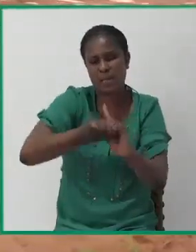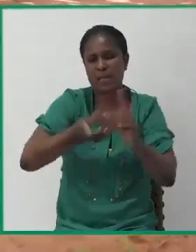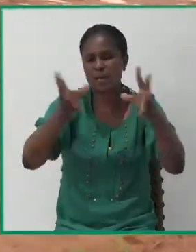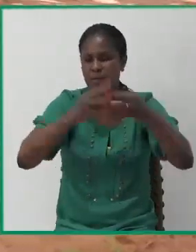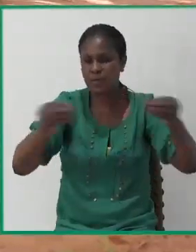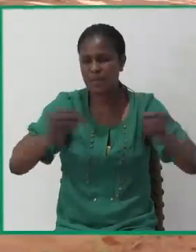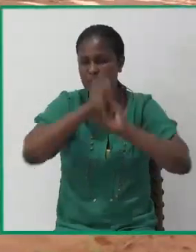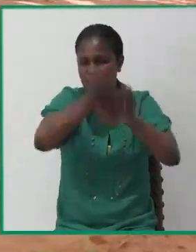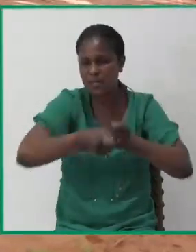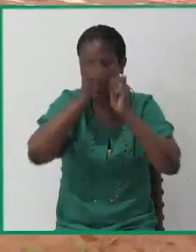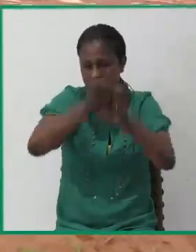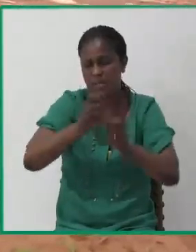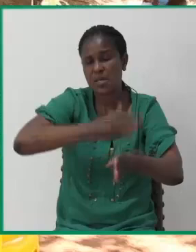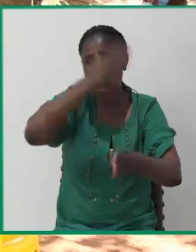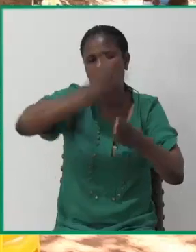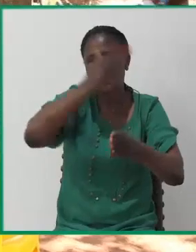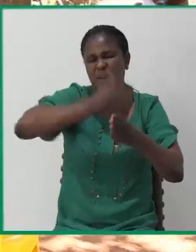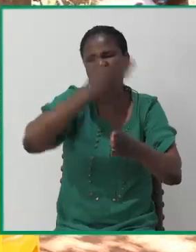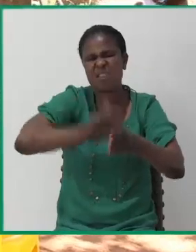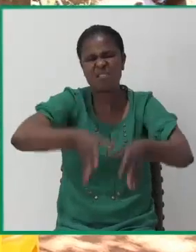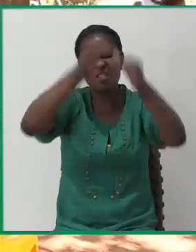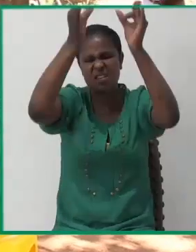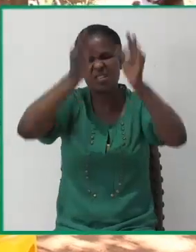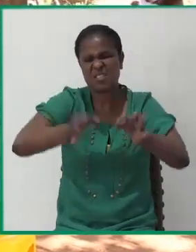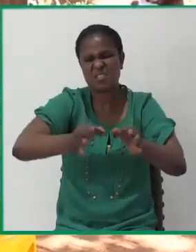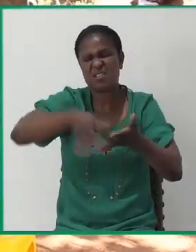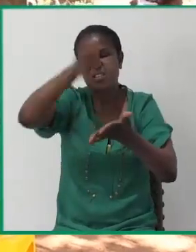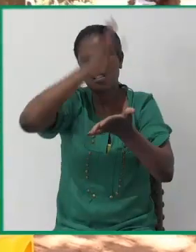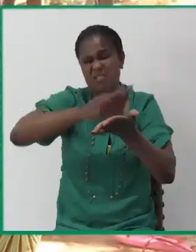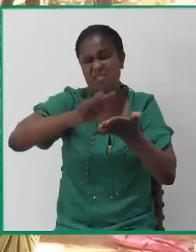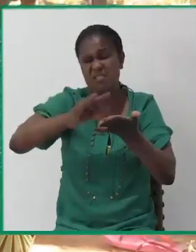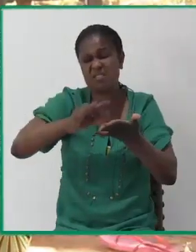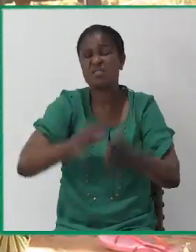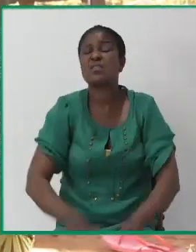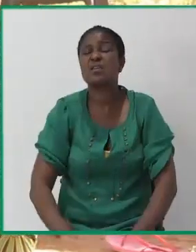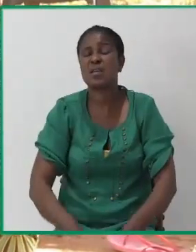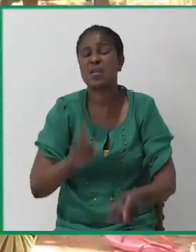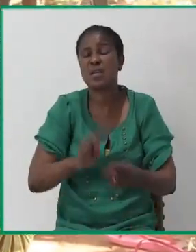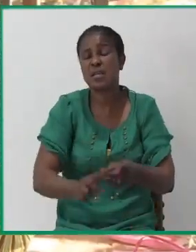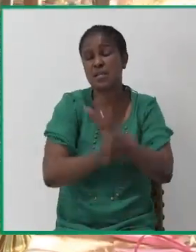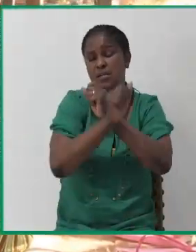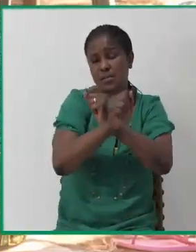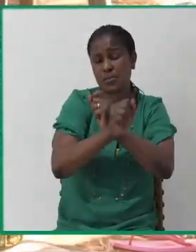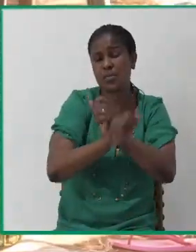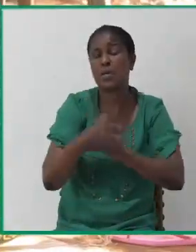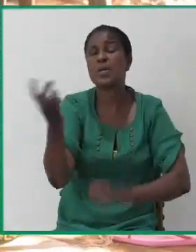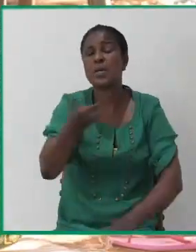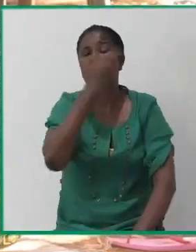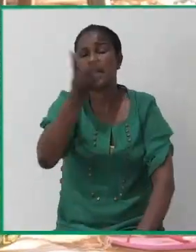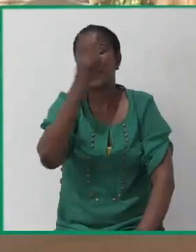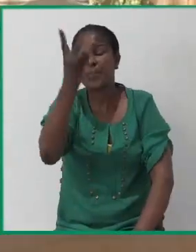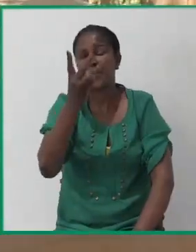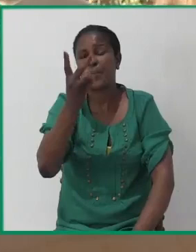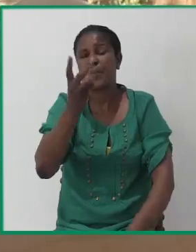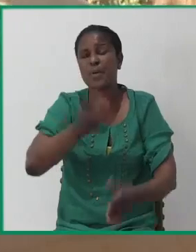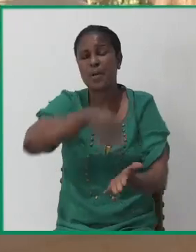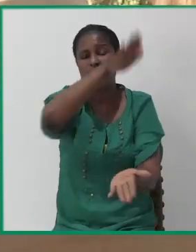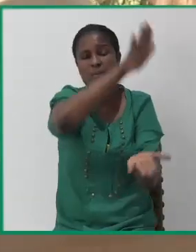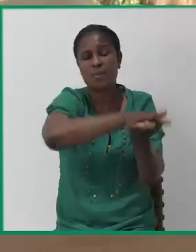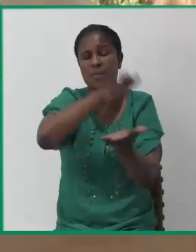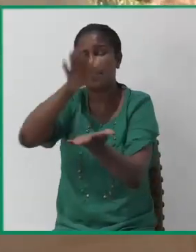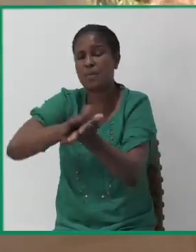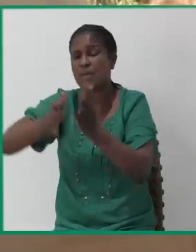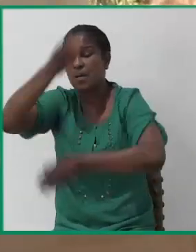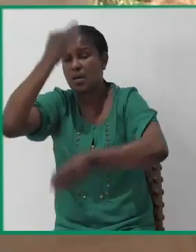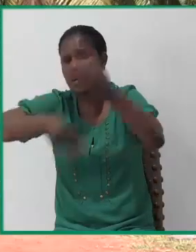processamento, né? Boas práticas de higiene e de segurança e tentar estabelecer o mercado,